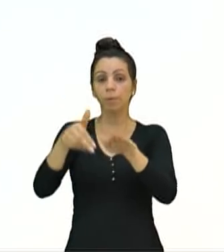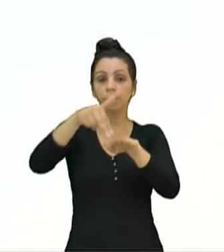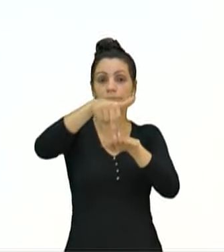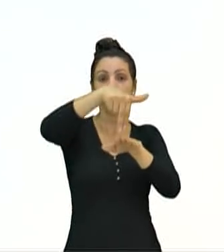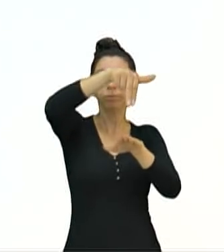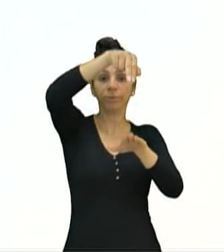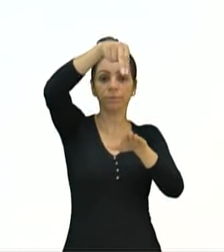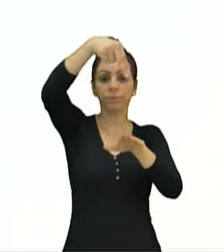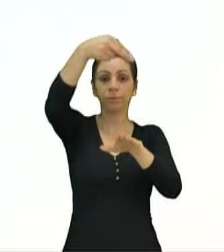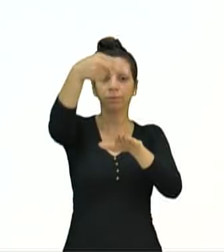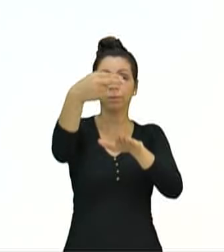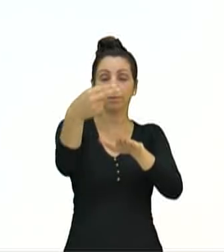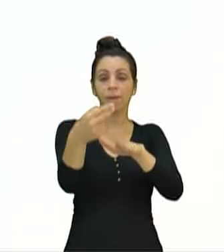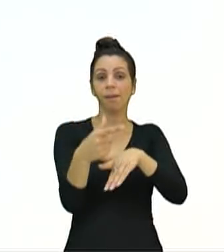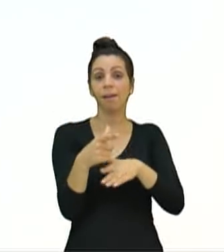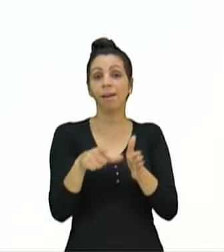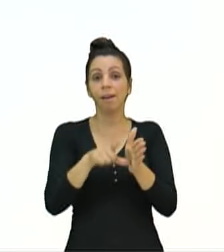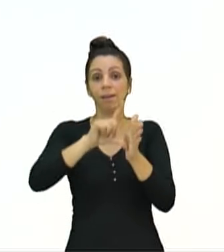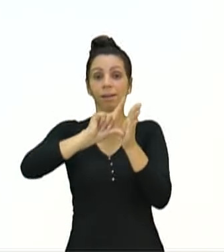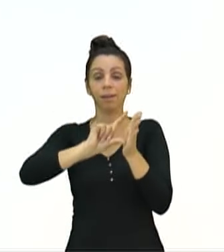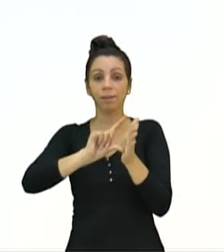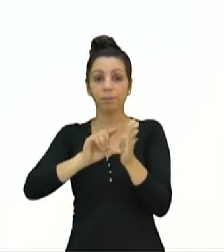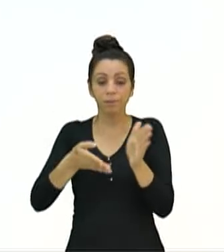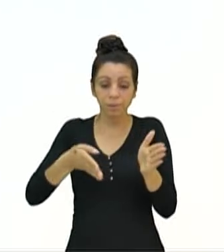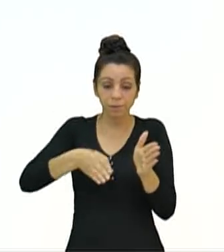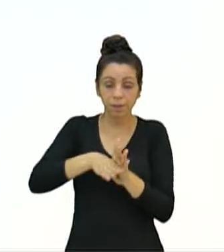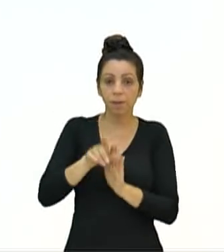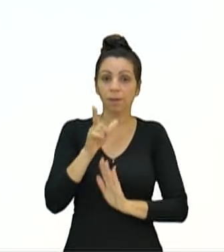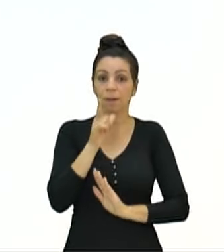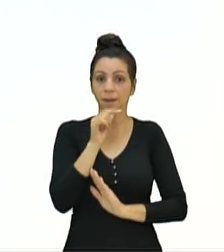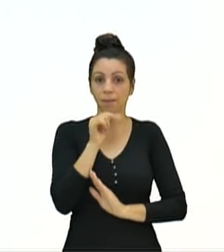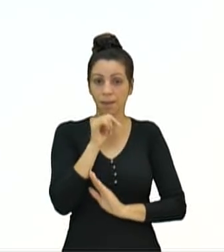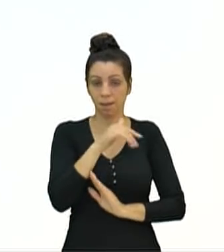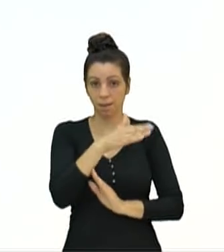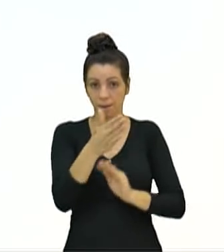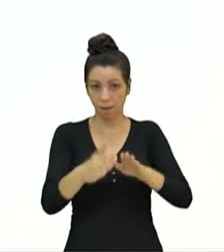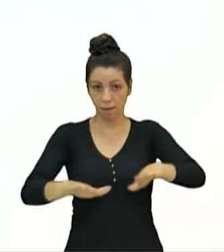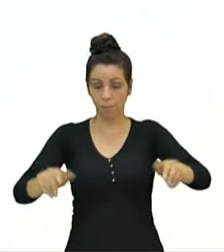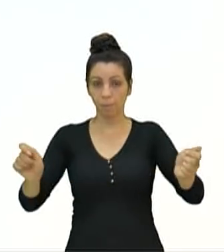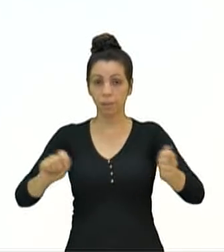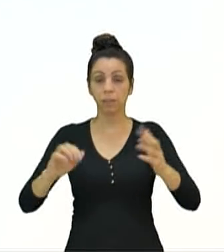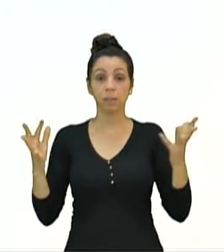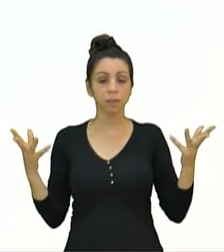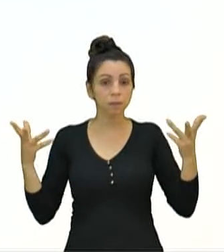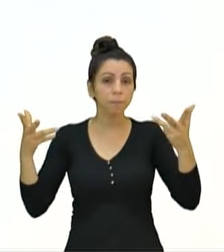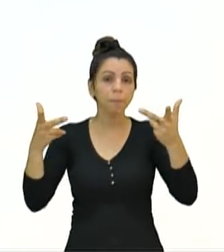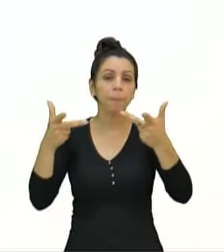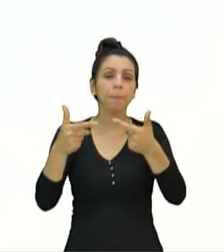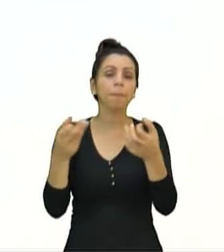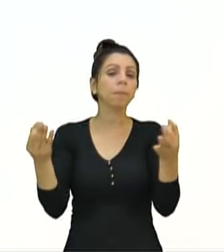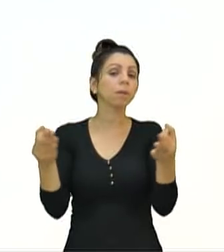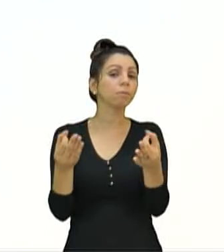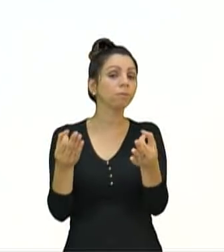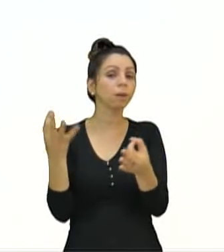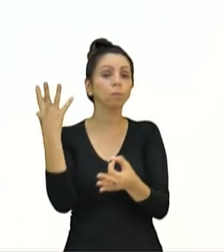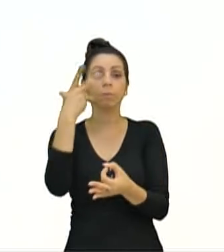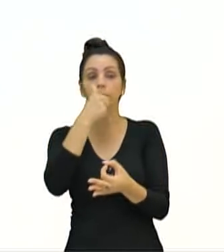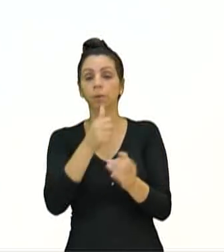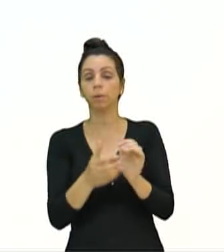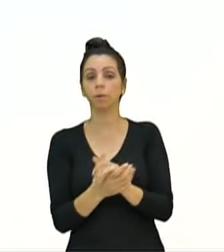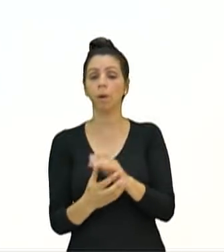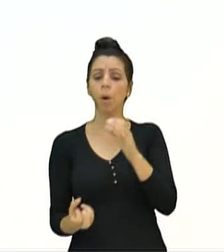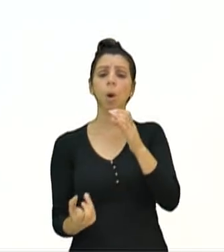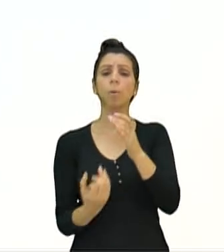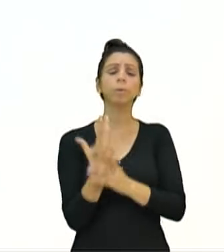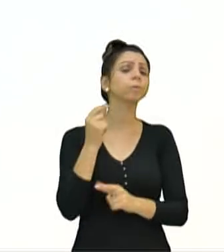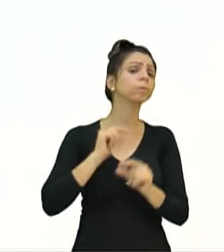ar, antes de entrar na água, tem que ser um movimento bonito. A origem, lá na Grécia